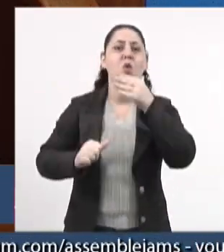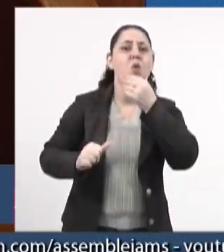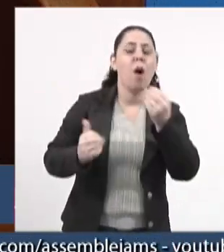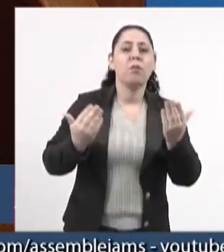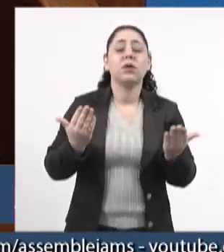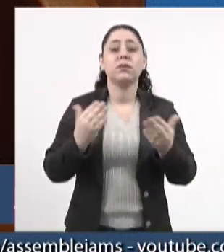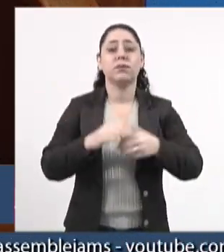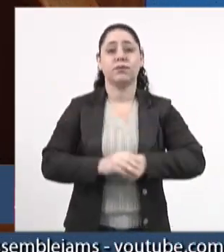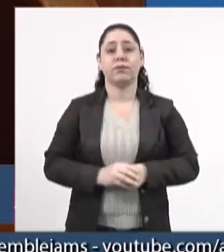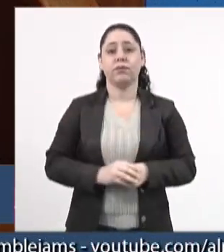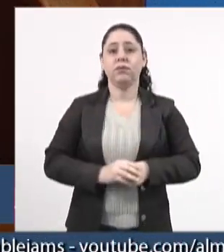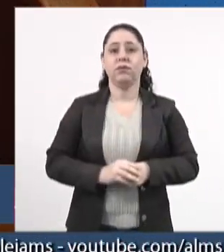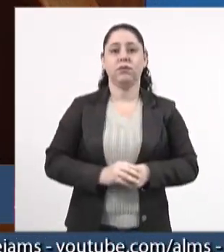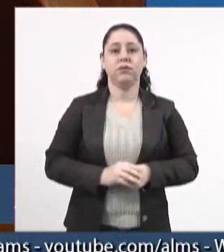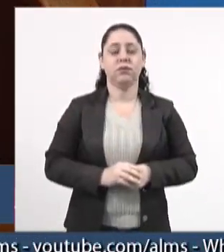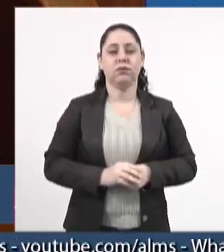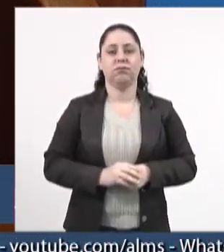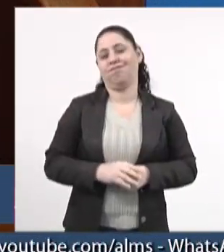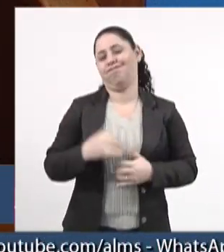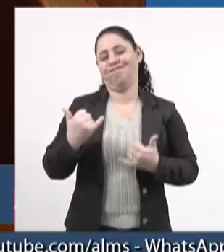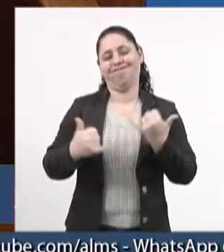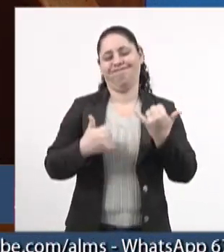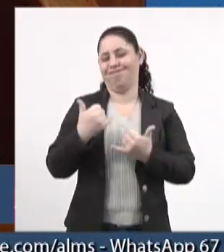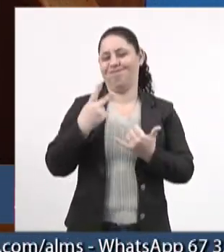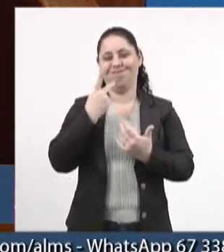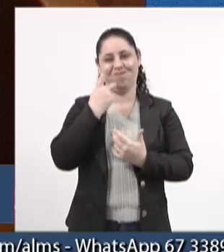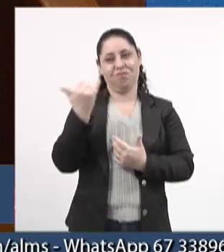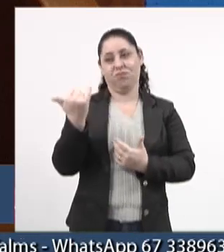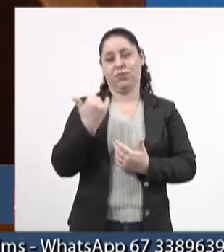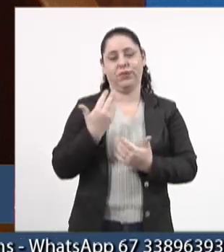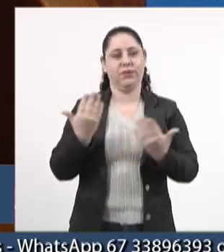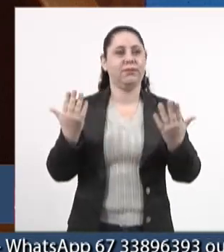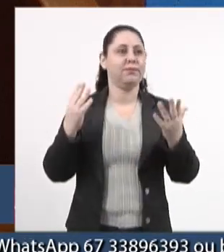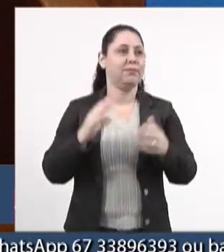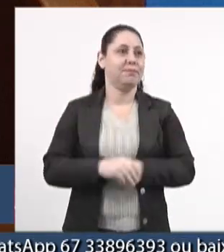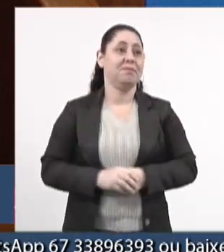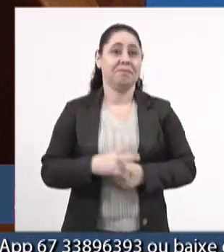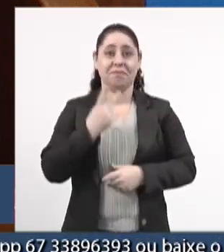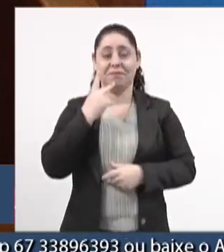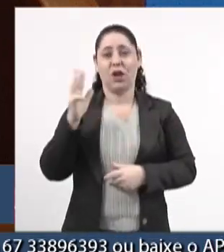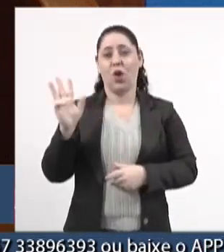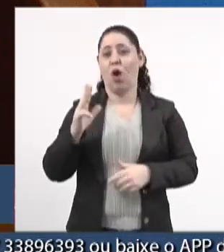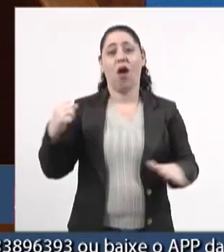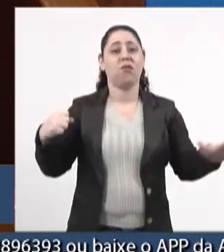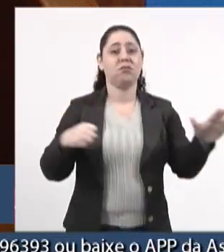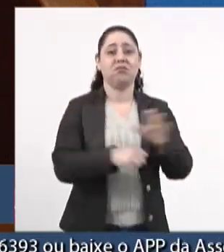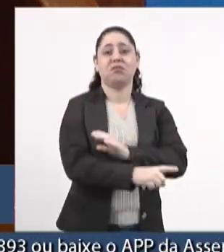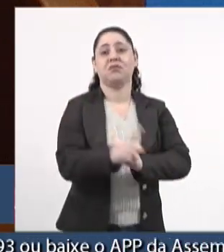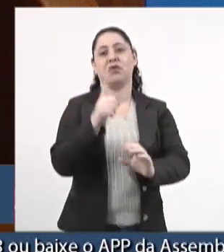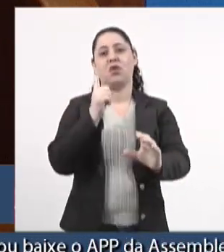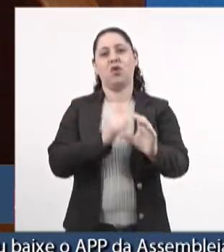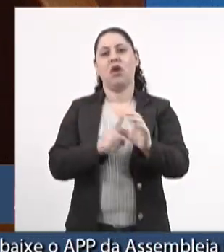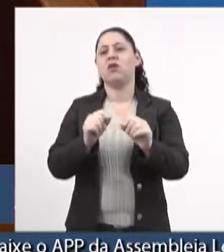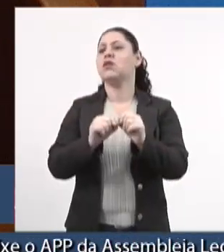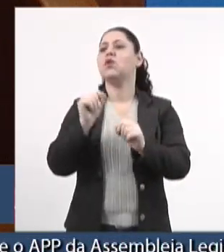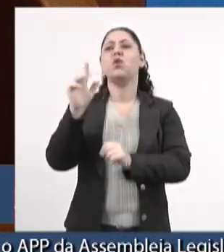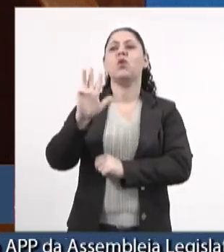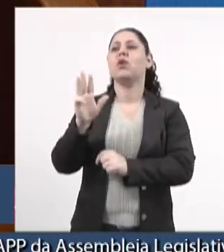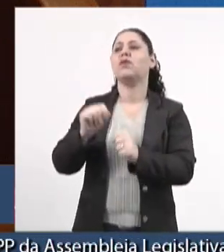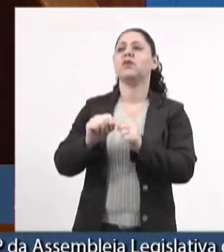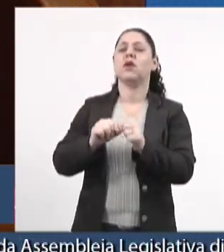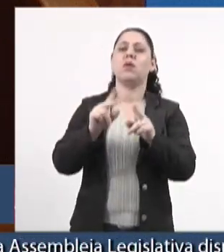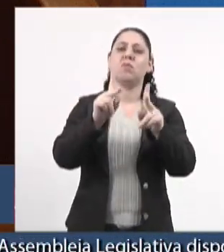mulheres. É uma brincadeira vocês falarem, né, que o Lula ia implantar o comunismo. Olha o que o Lula está fazendo